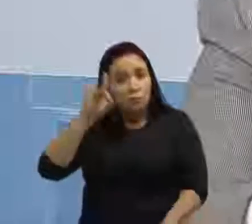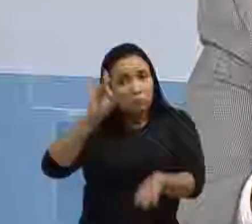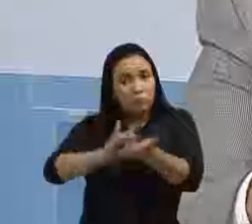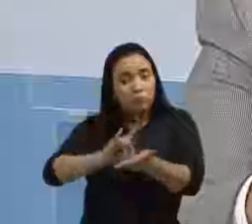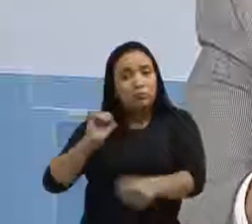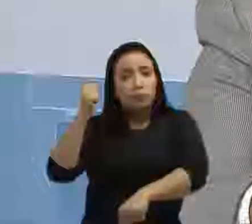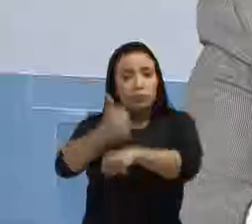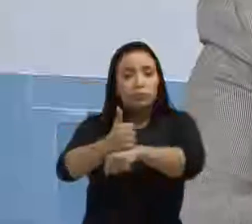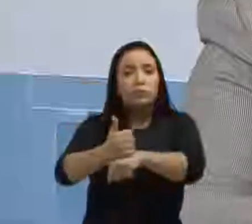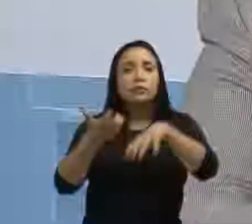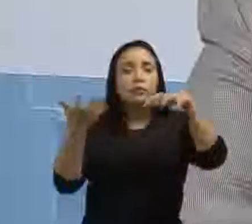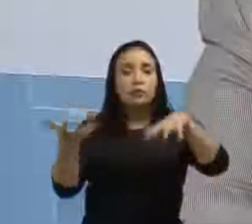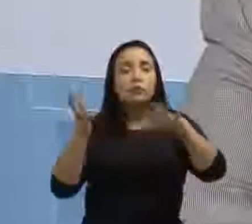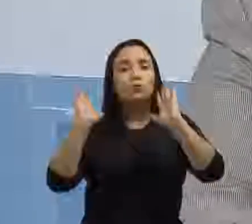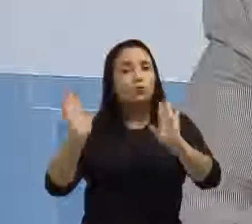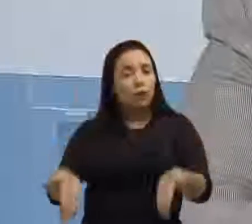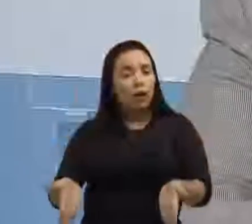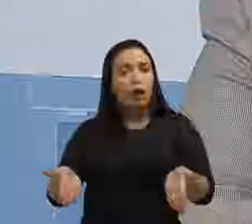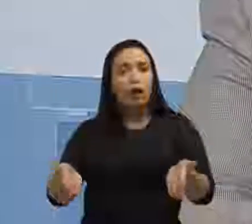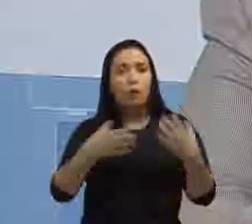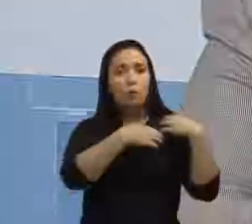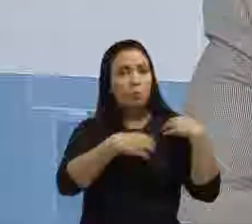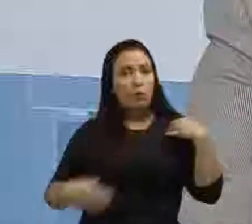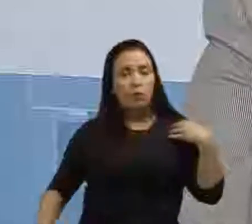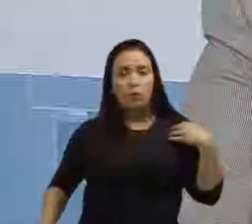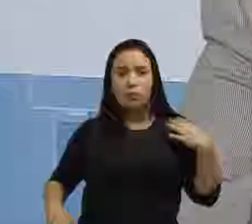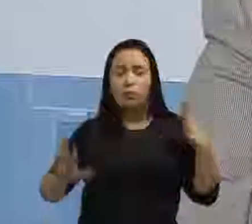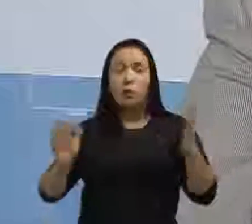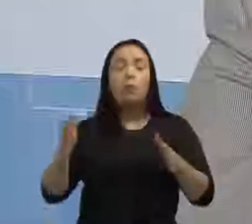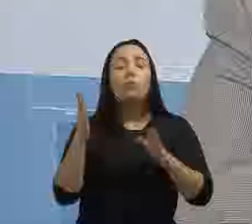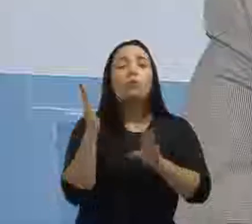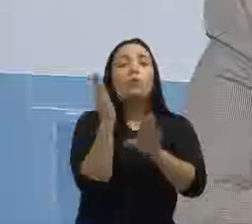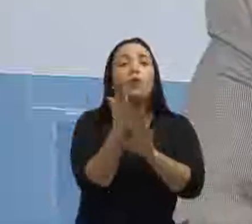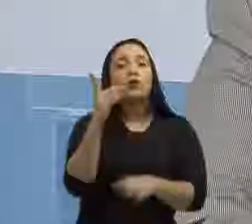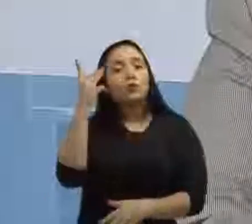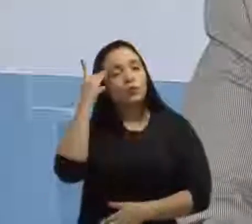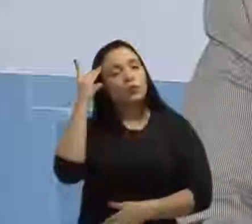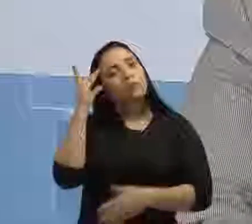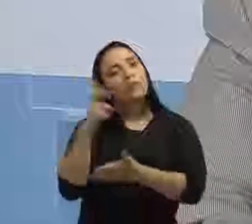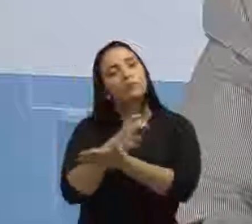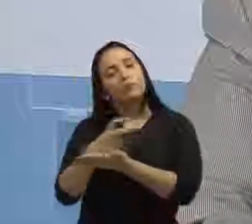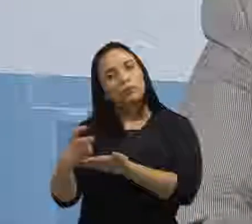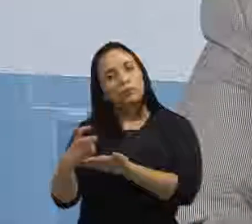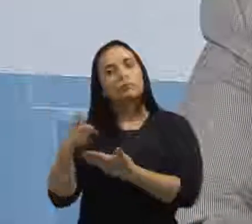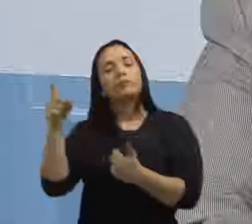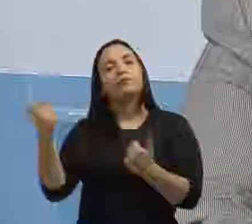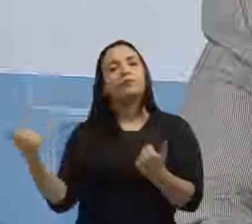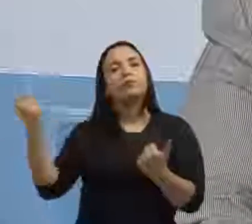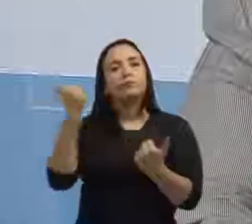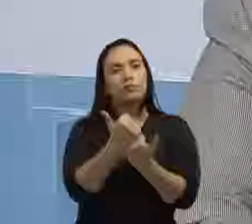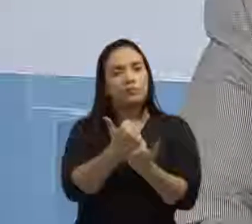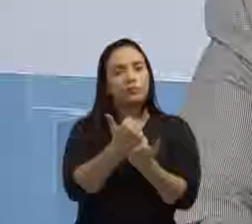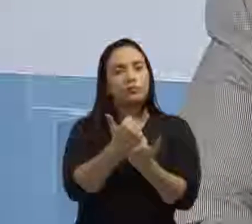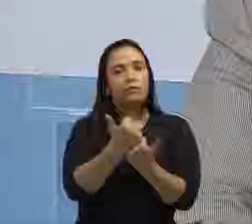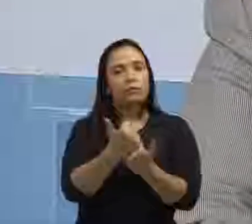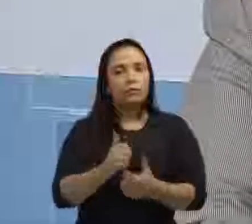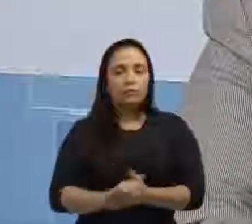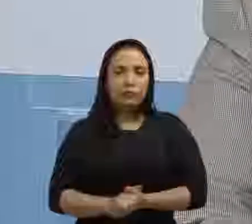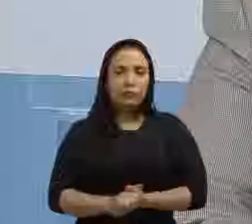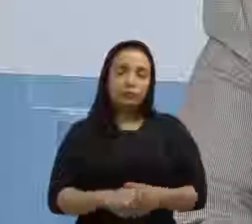Legitimado pelo Congresso Nacional, que deu posse a ele com o impeachment da Dilma, da presidente que foi eleita junto com ele na